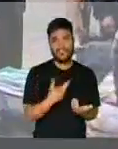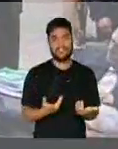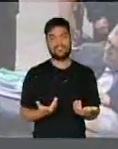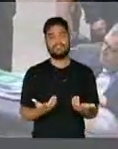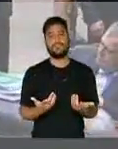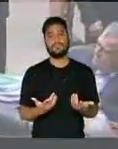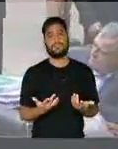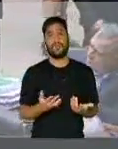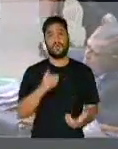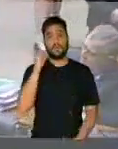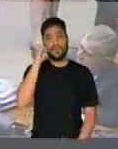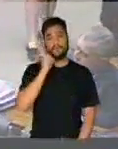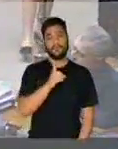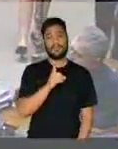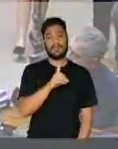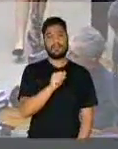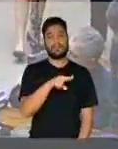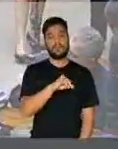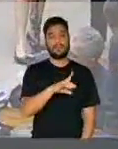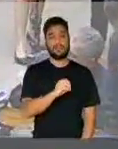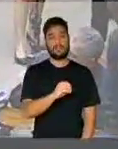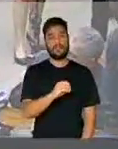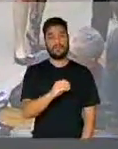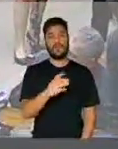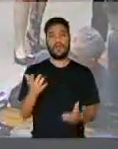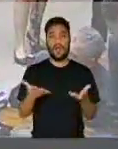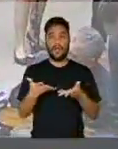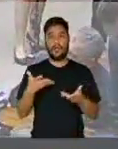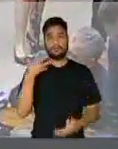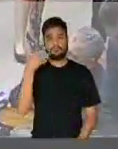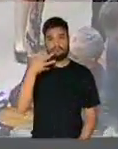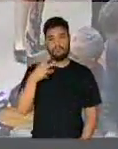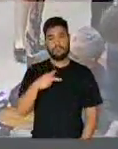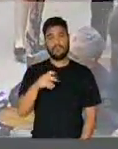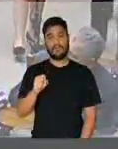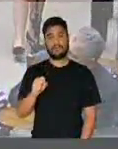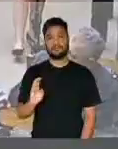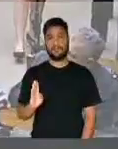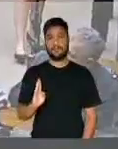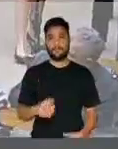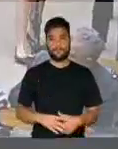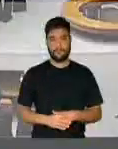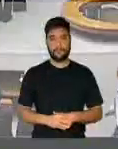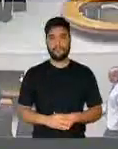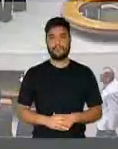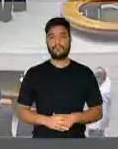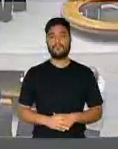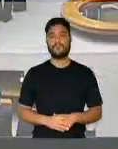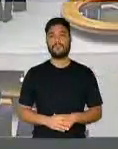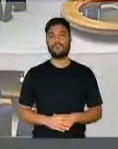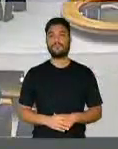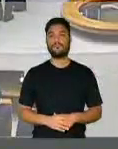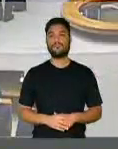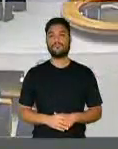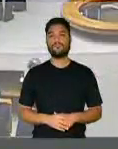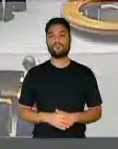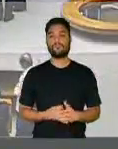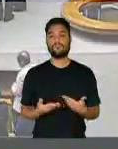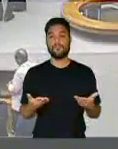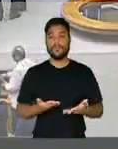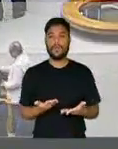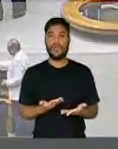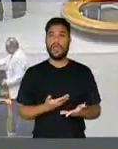o deputado danilo cabral psb quem fala agora participando de março semelhante como esse com